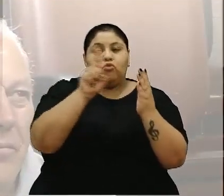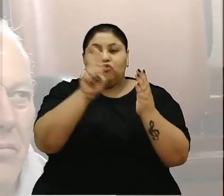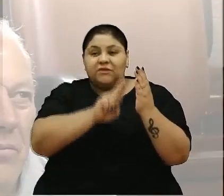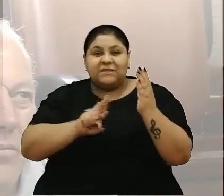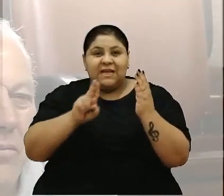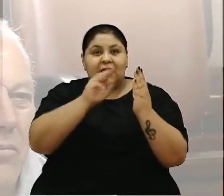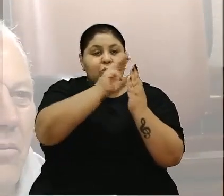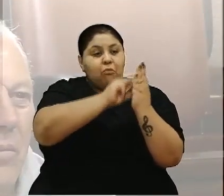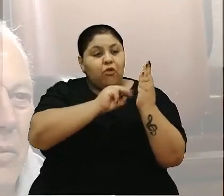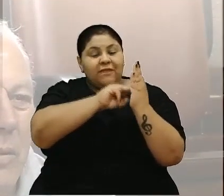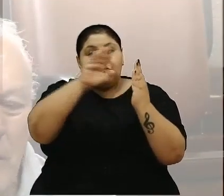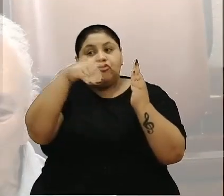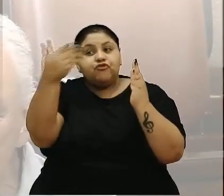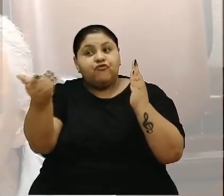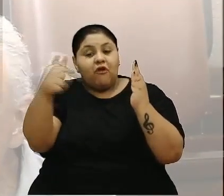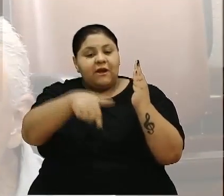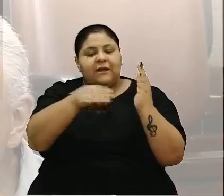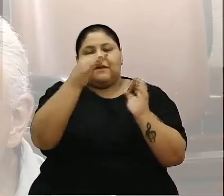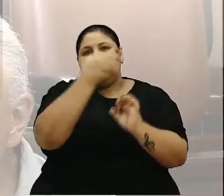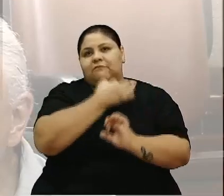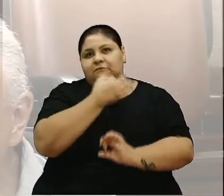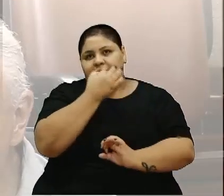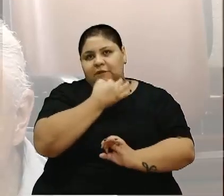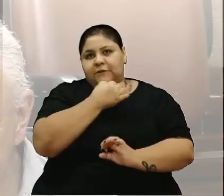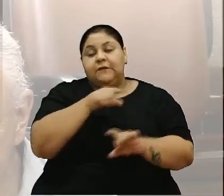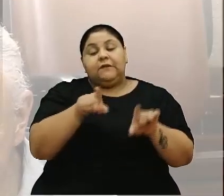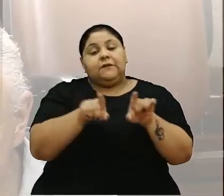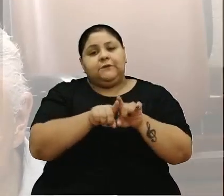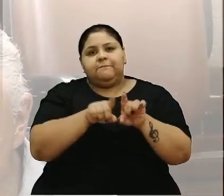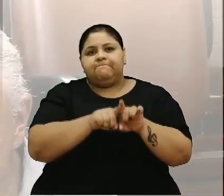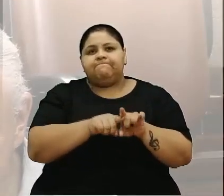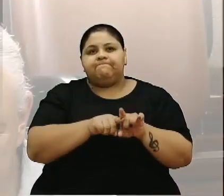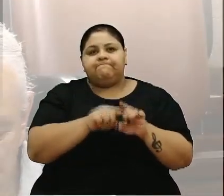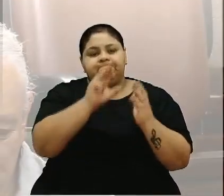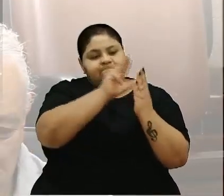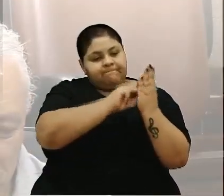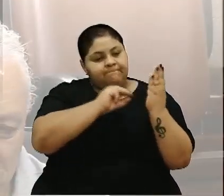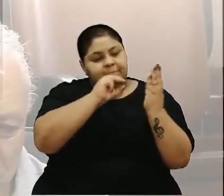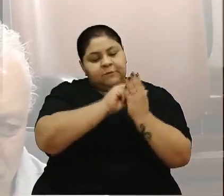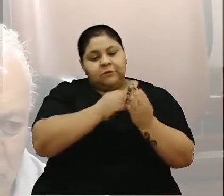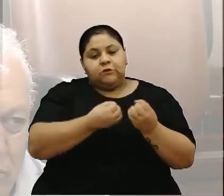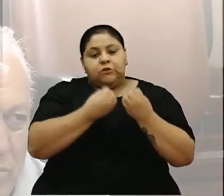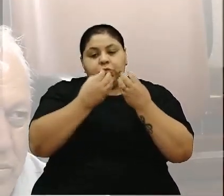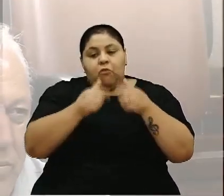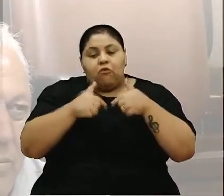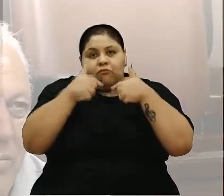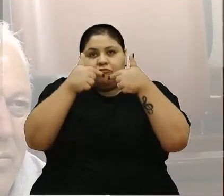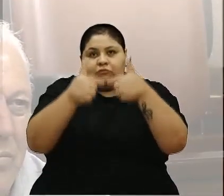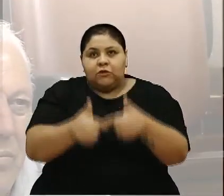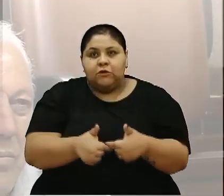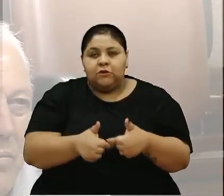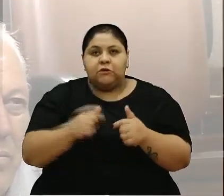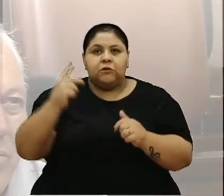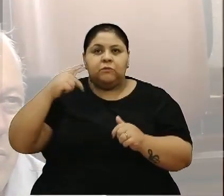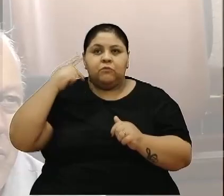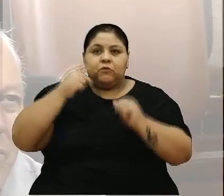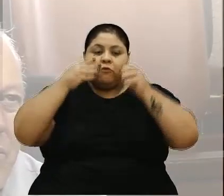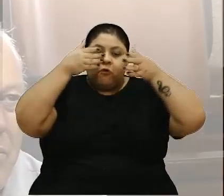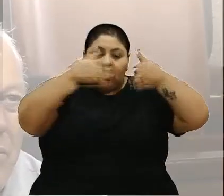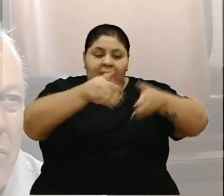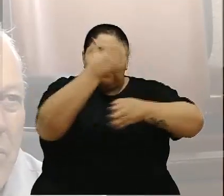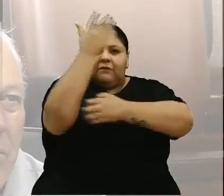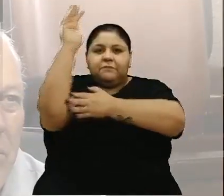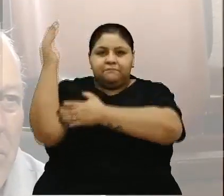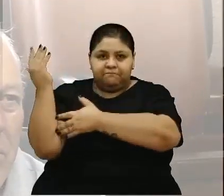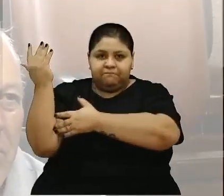e que nós possamos aqui ser também exemplos de boas ações, né, de políticas públicas voltadas para o nosso meio ambiente.